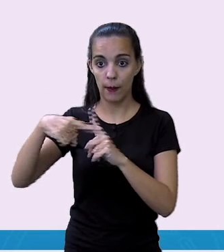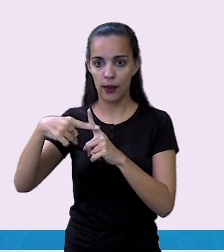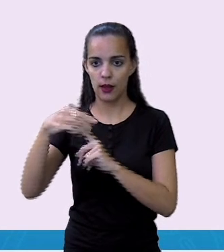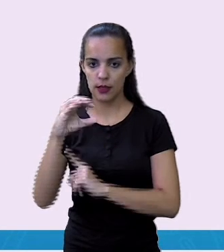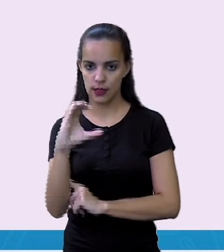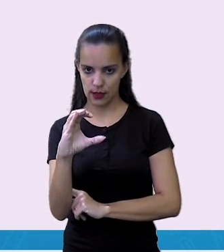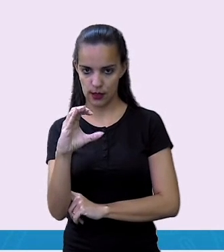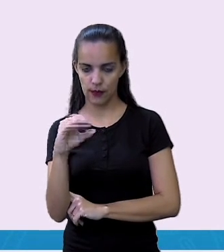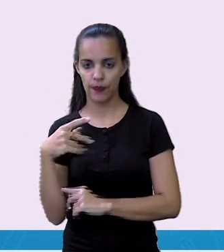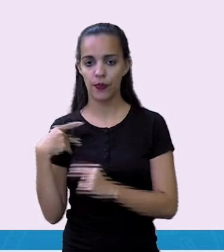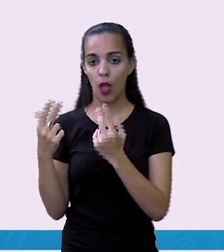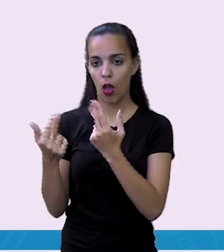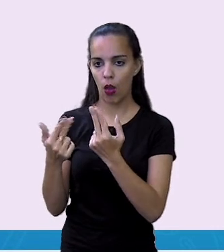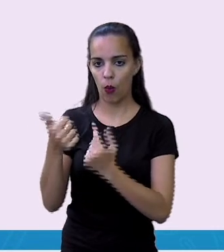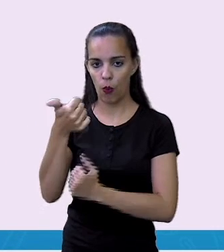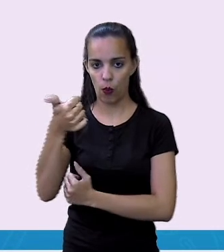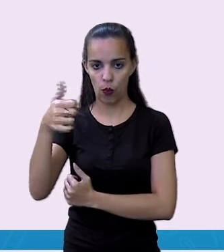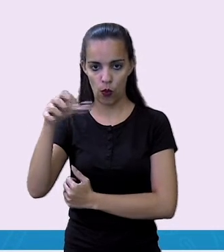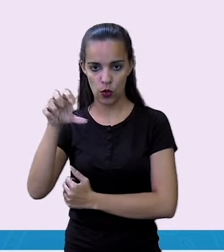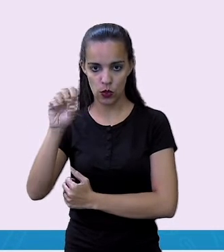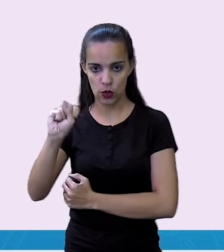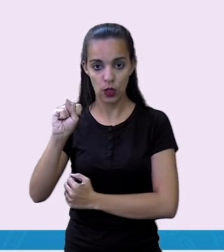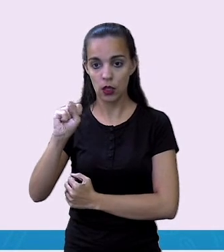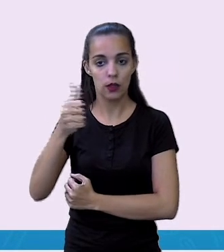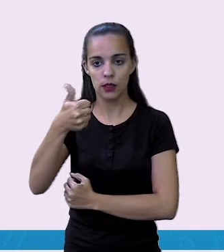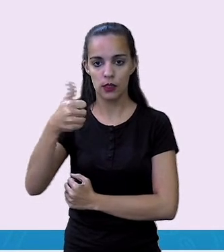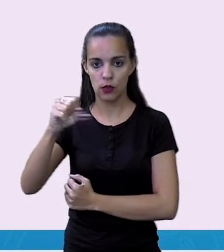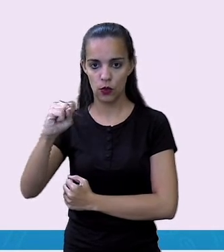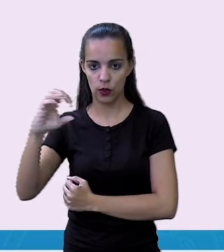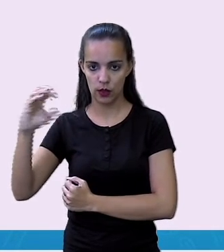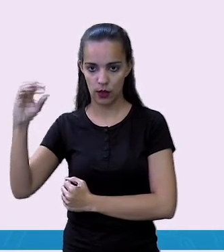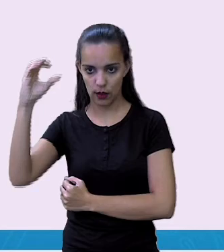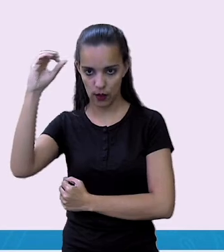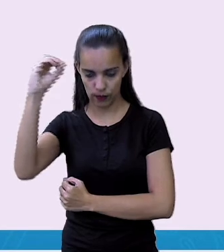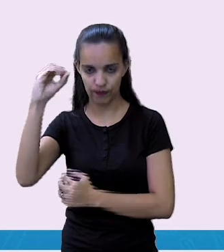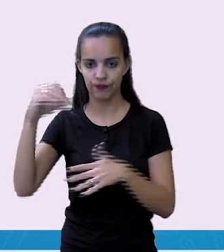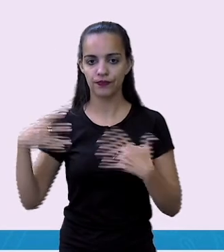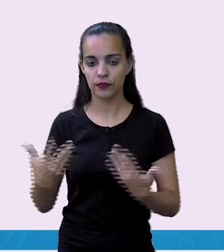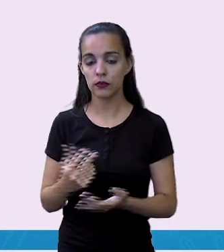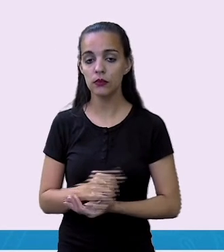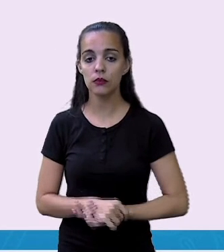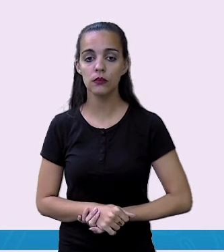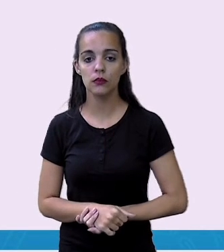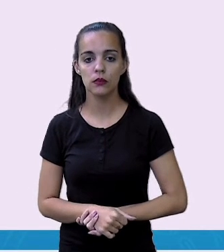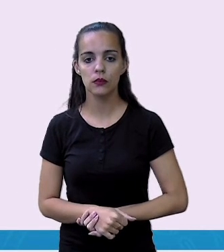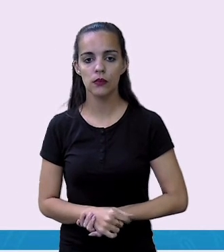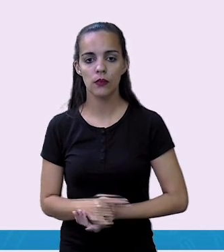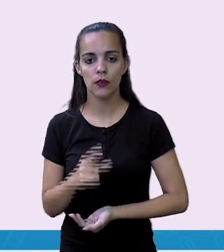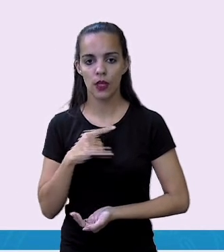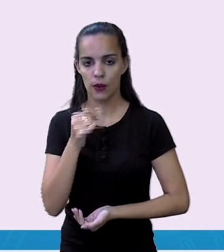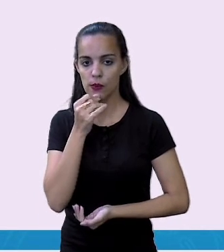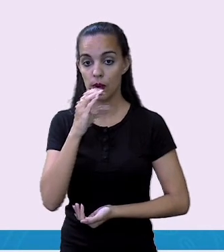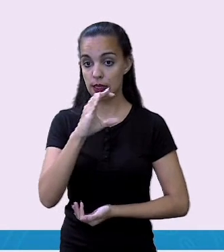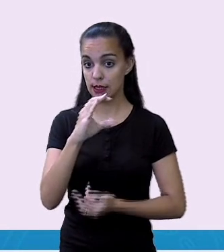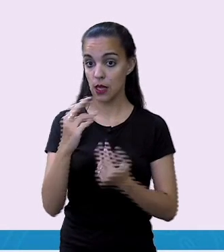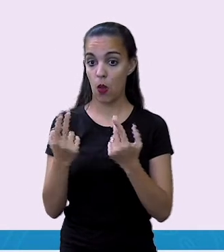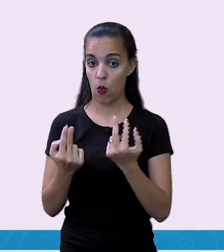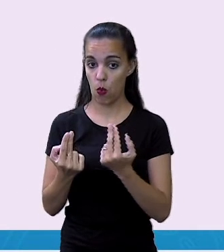Isso vai ser igual a quanto? 180 graus. C vai